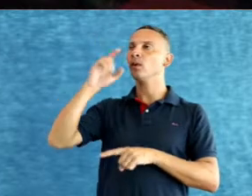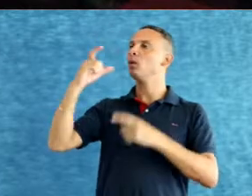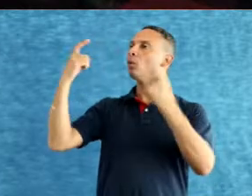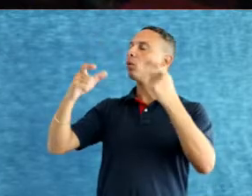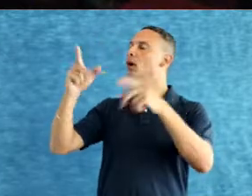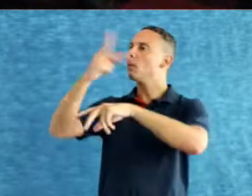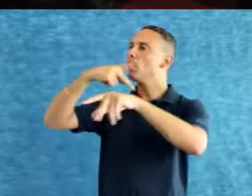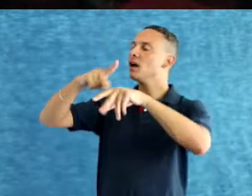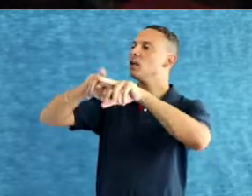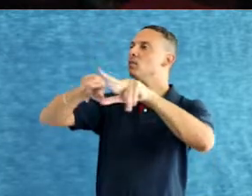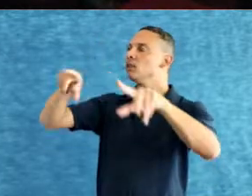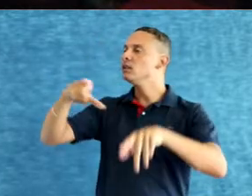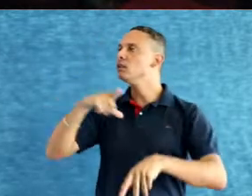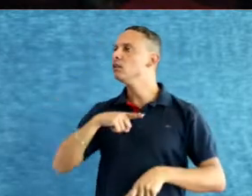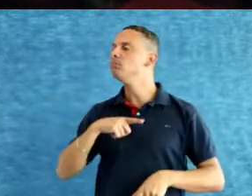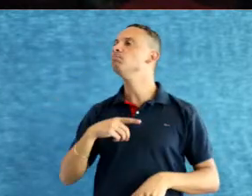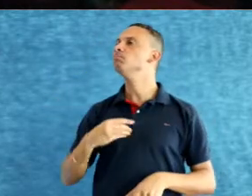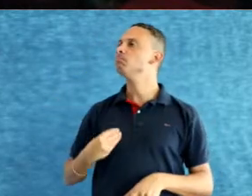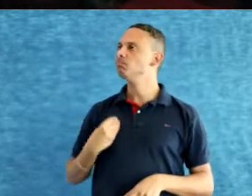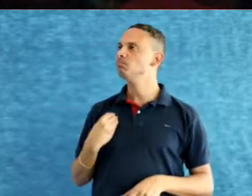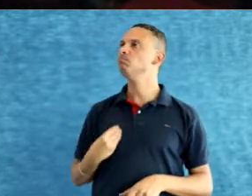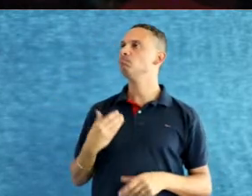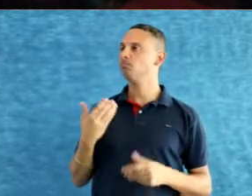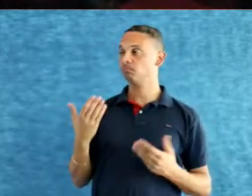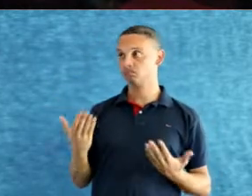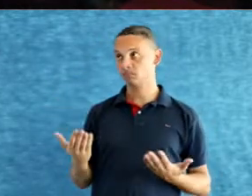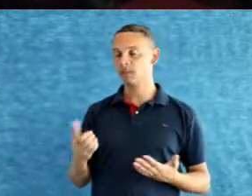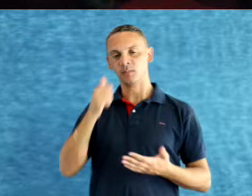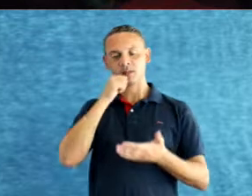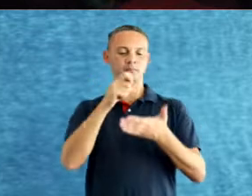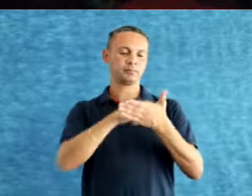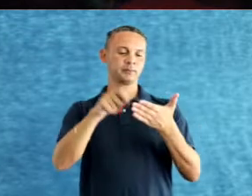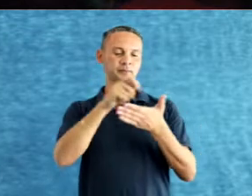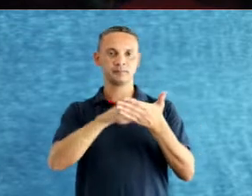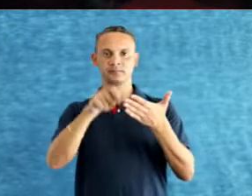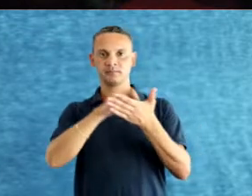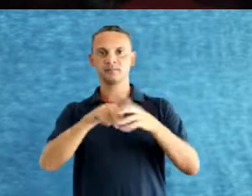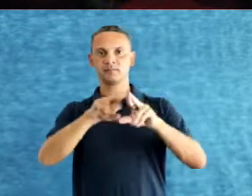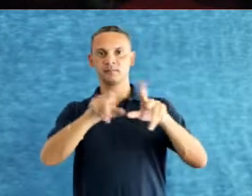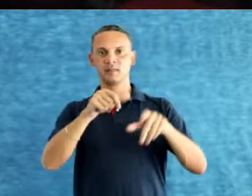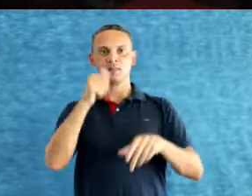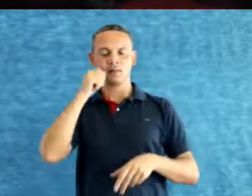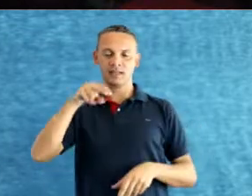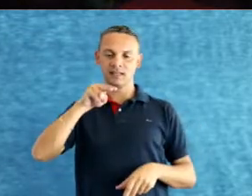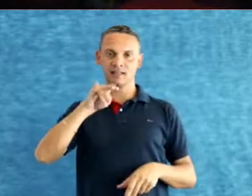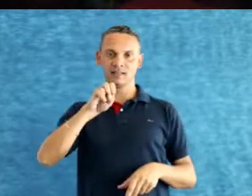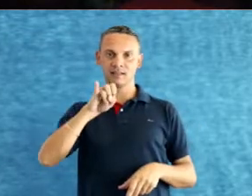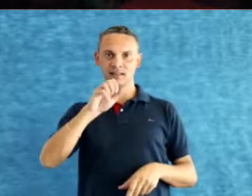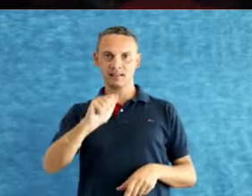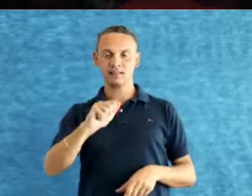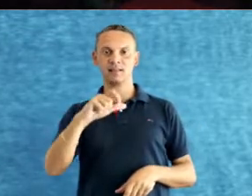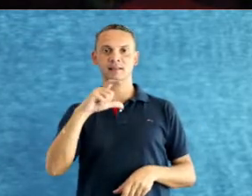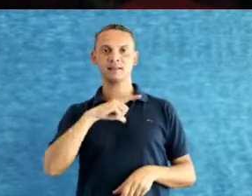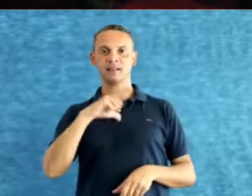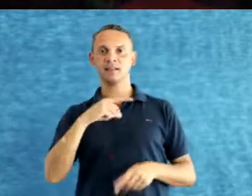mulheres do Brasil, como é que você encontrou isso lá quando você fez a sua pesquisa? Com certeza foi divulgado, houve uma divulgação, mas